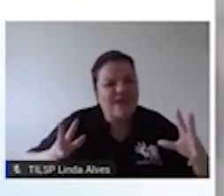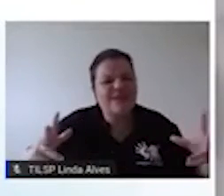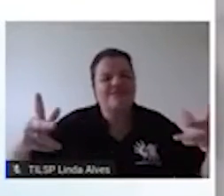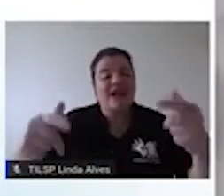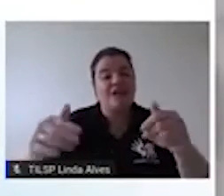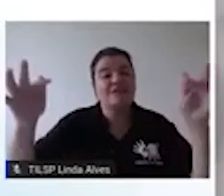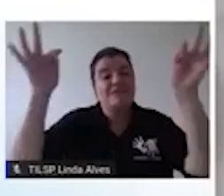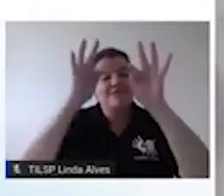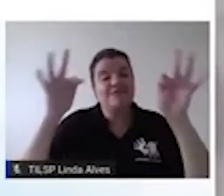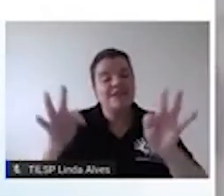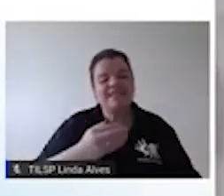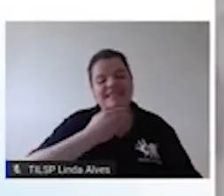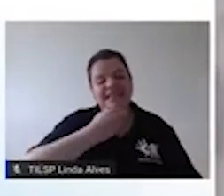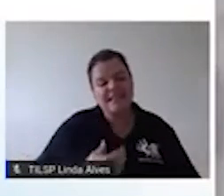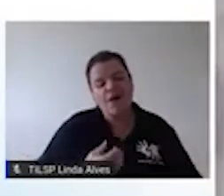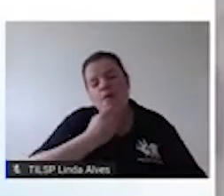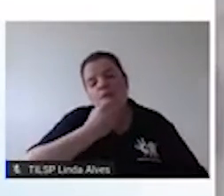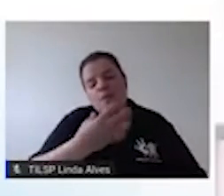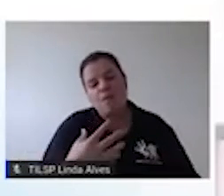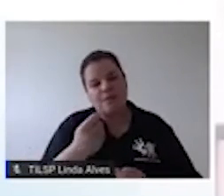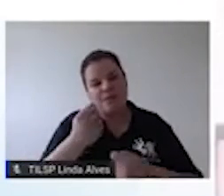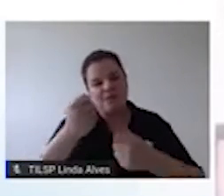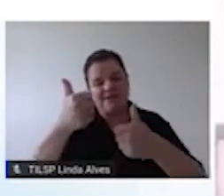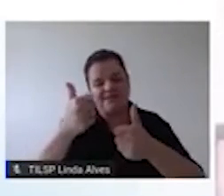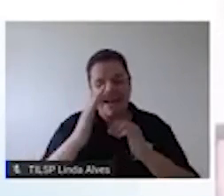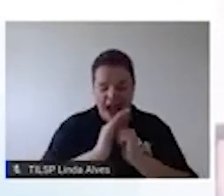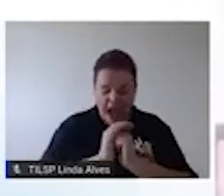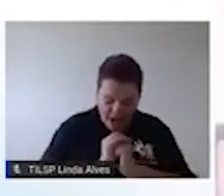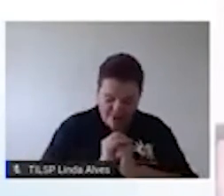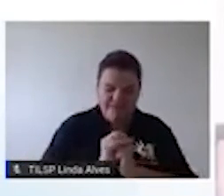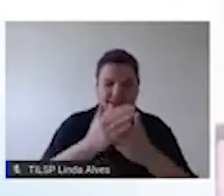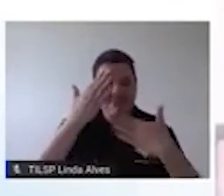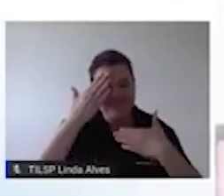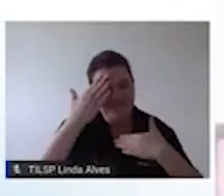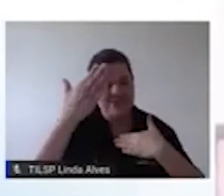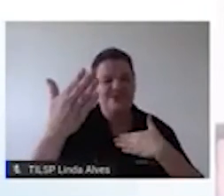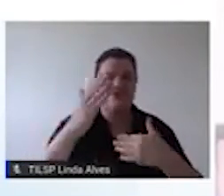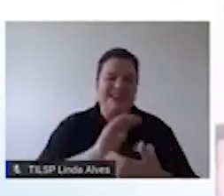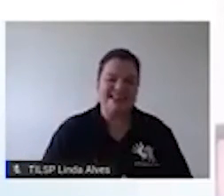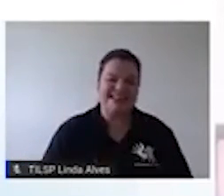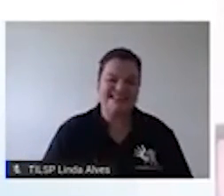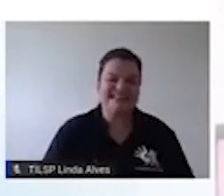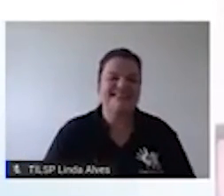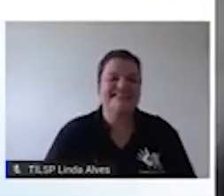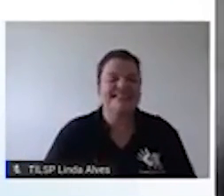Feliz Natal e boas entradas. Amém, doutor. Muito obrigada, muito obrigada.